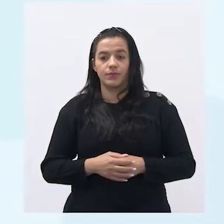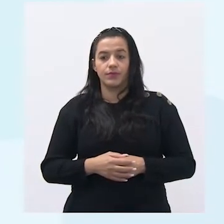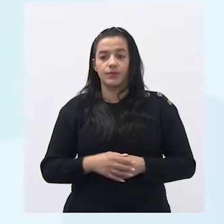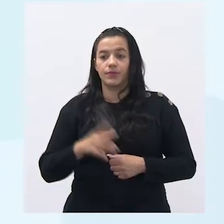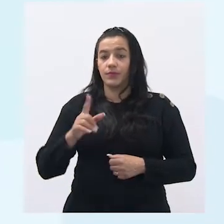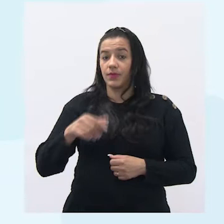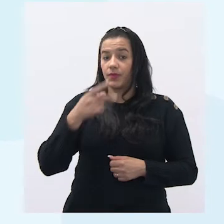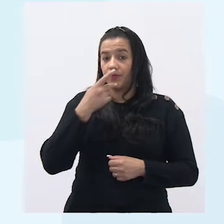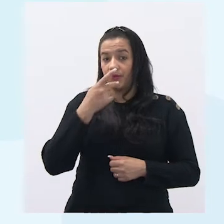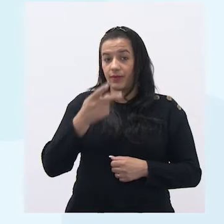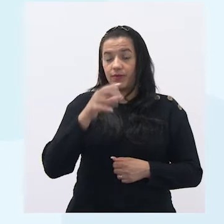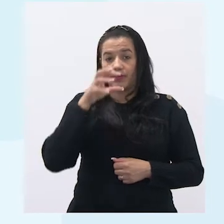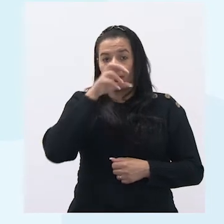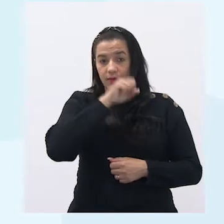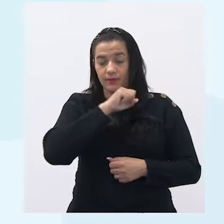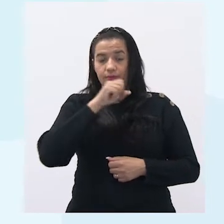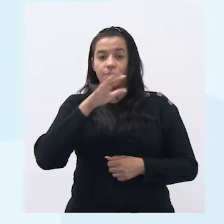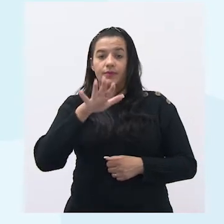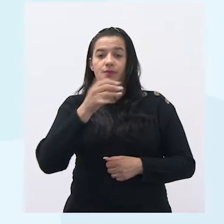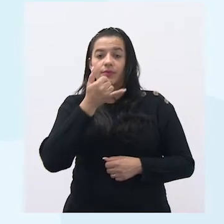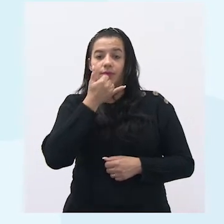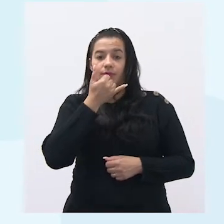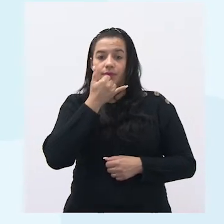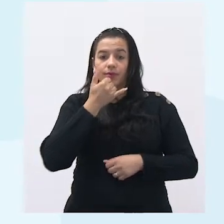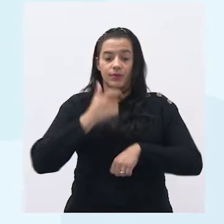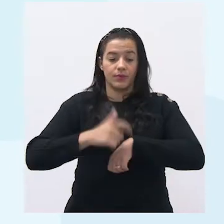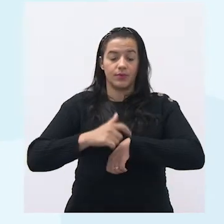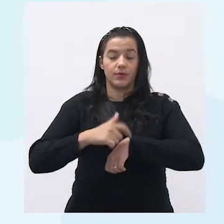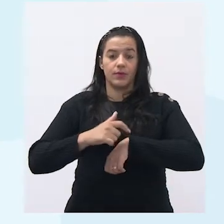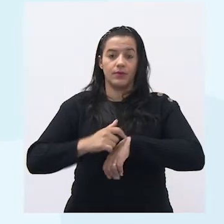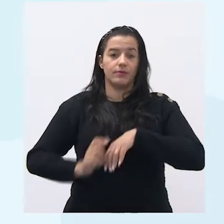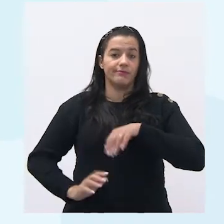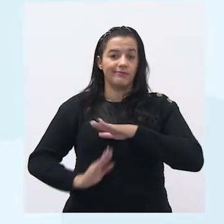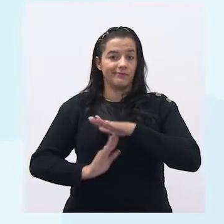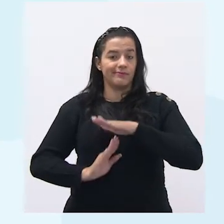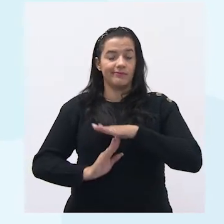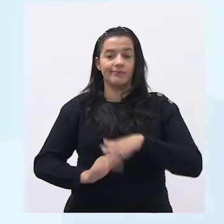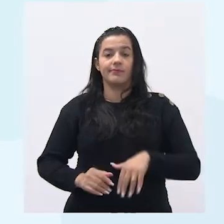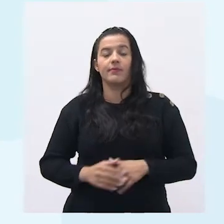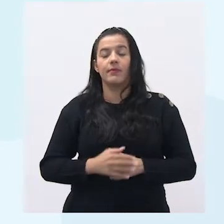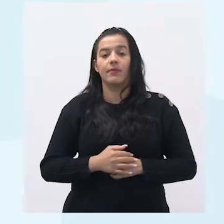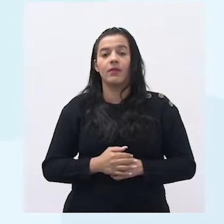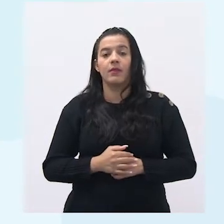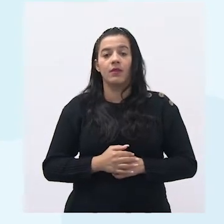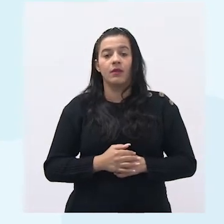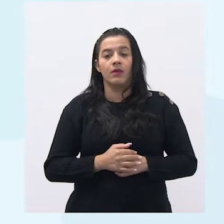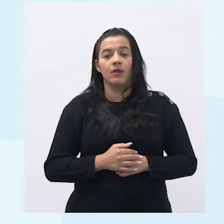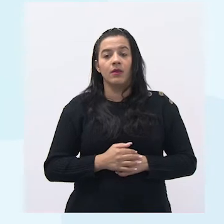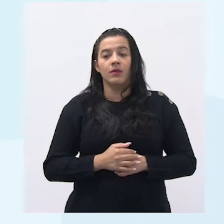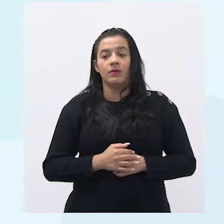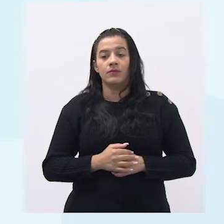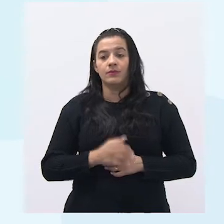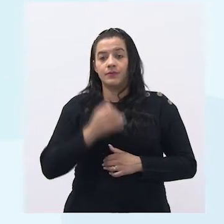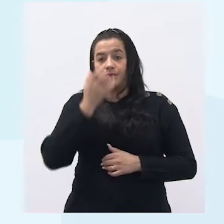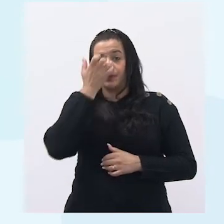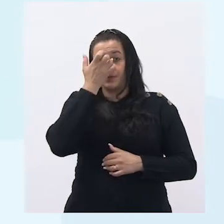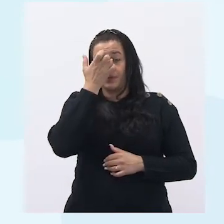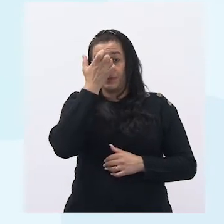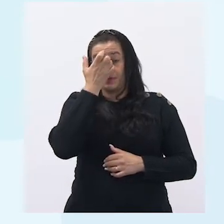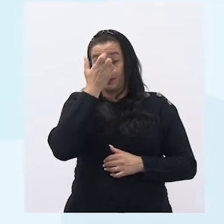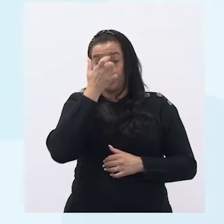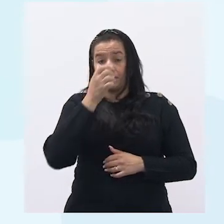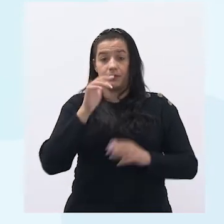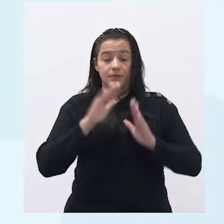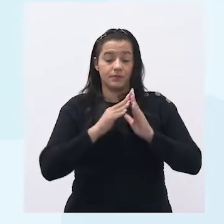muito rápido, desculpa, gente. É porque é pouco tempo, tá bom? Mas vamos lá. Na escola, um dos